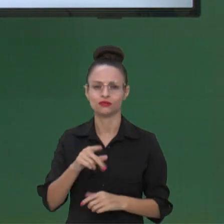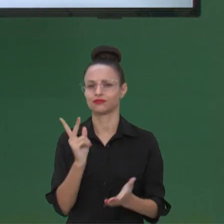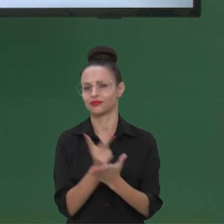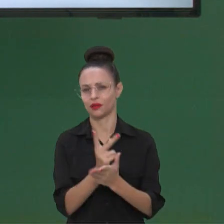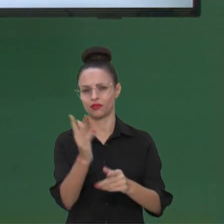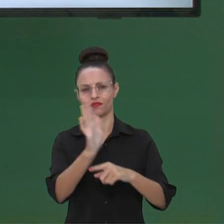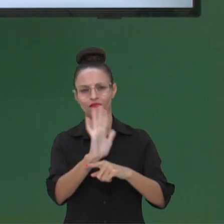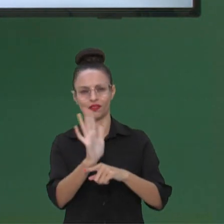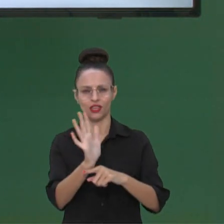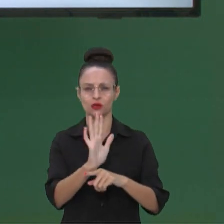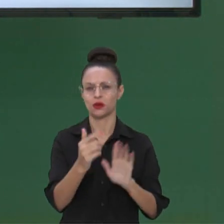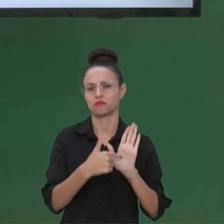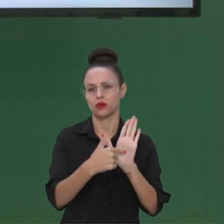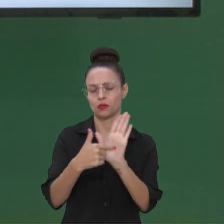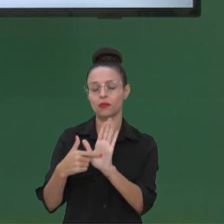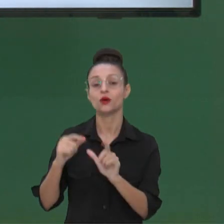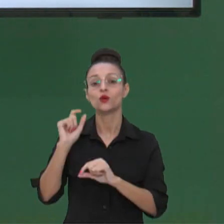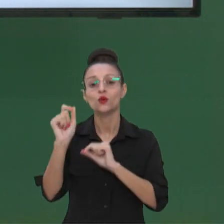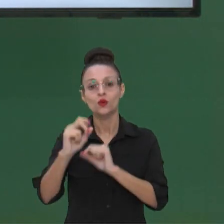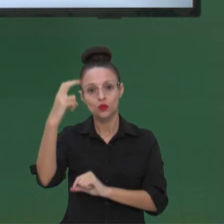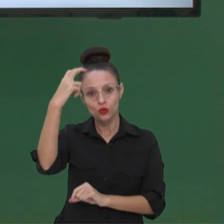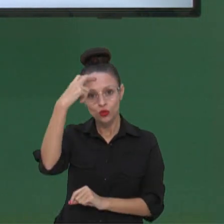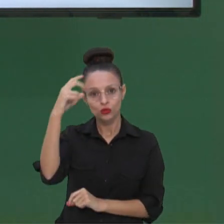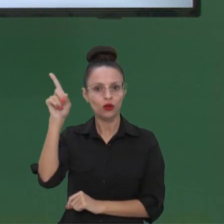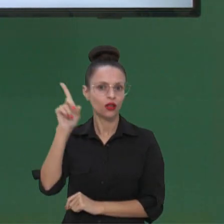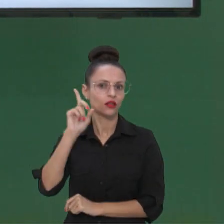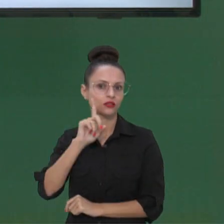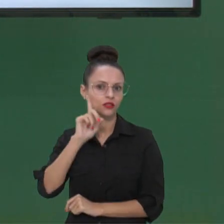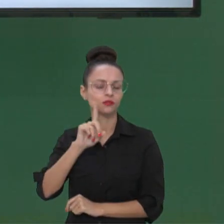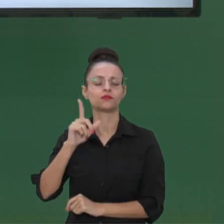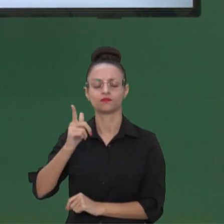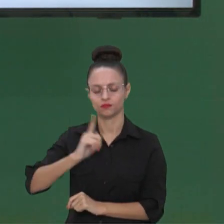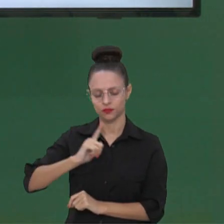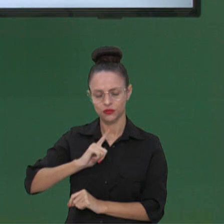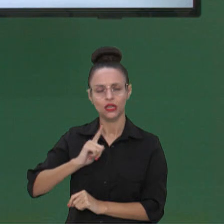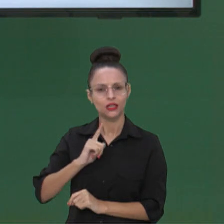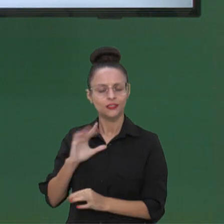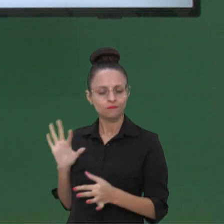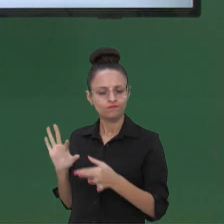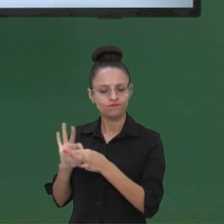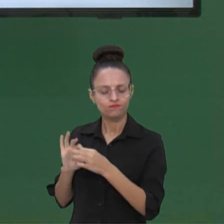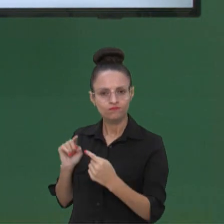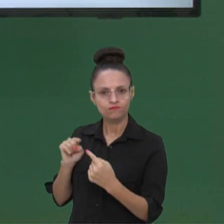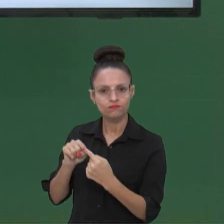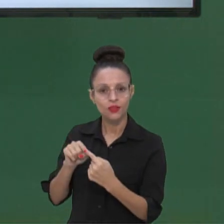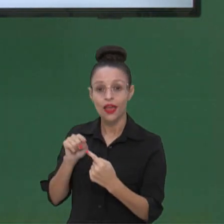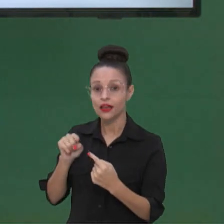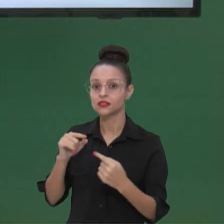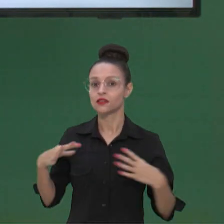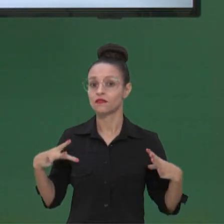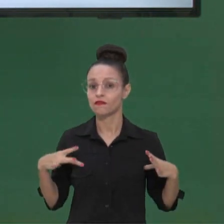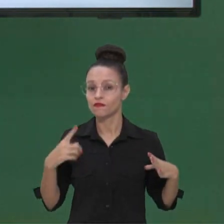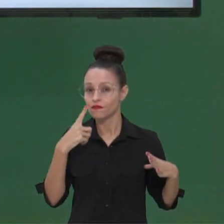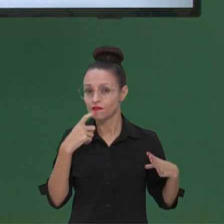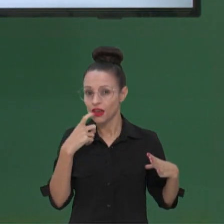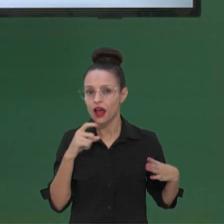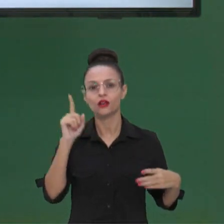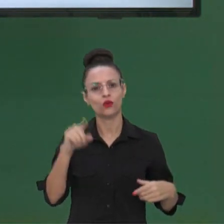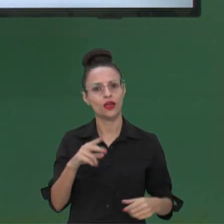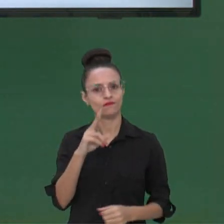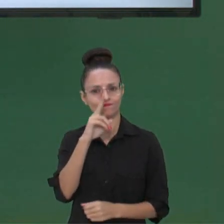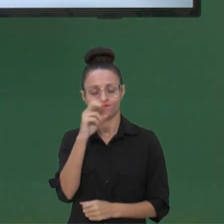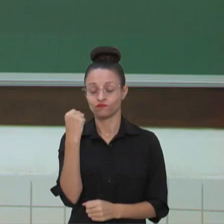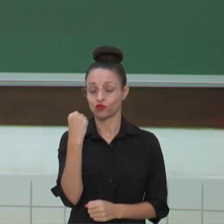em desenhos? A cultura americana gira muito em torno, tem esse feriado como algo muito forte na cultura americana,